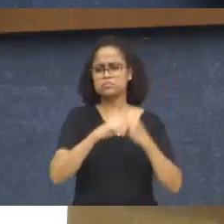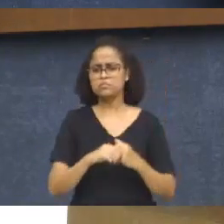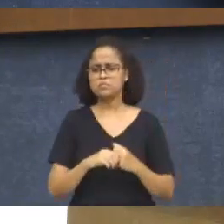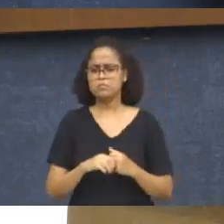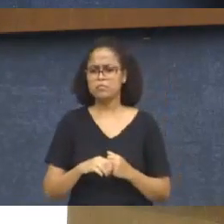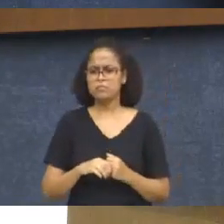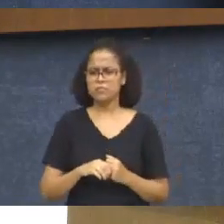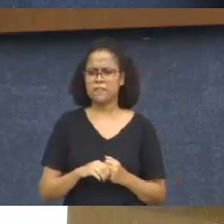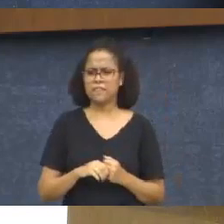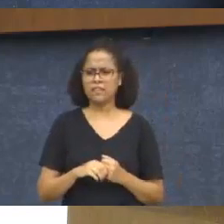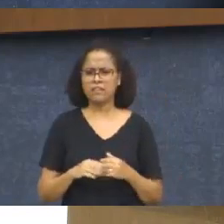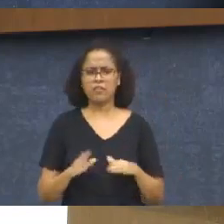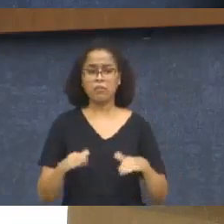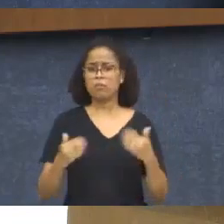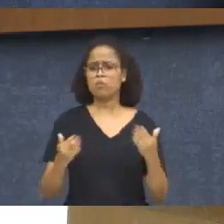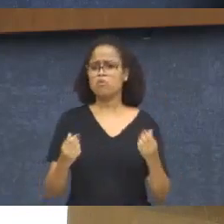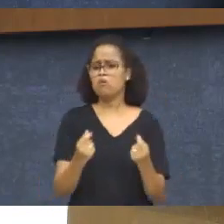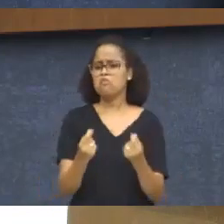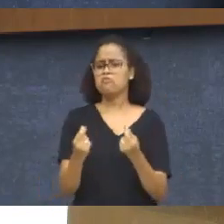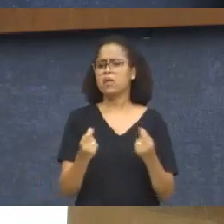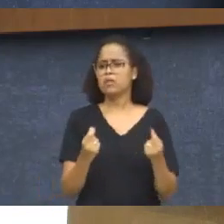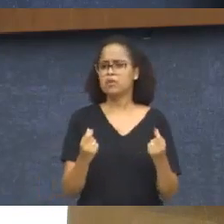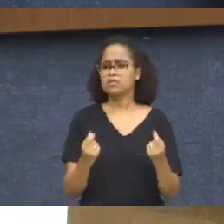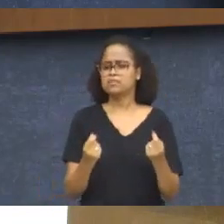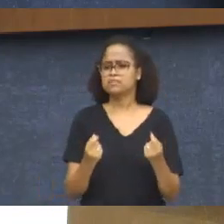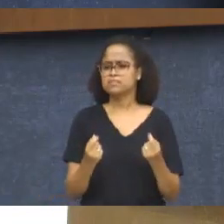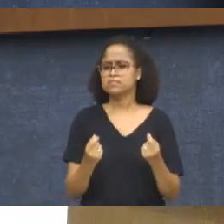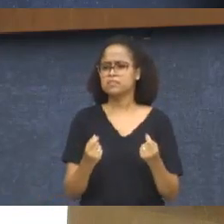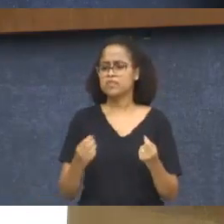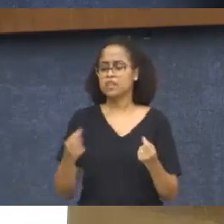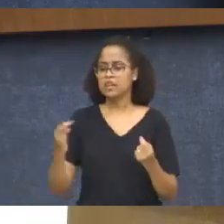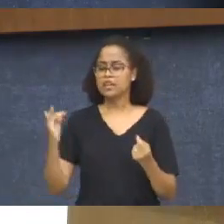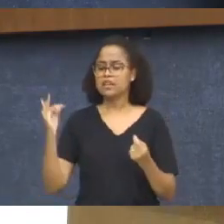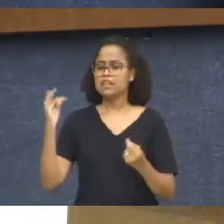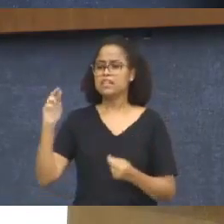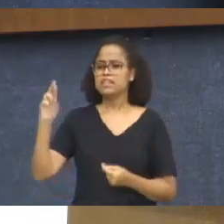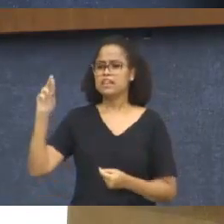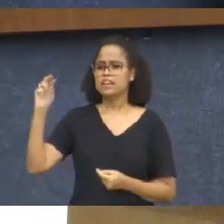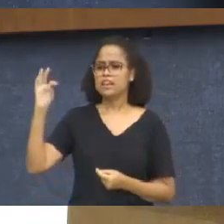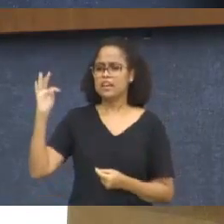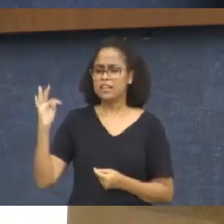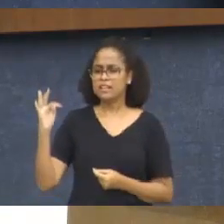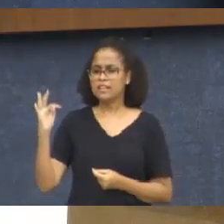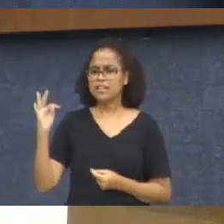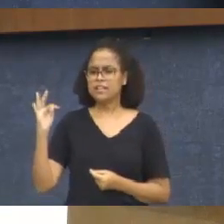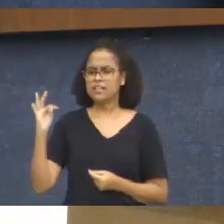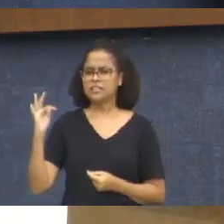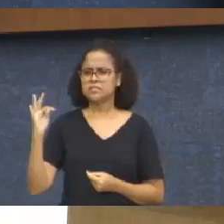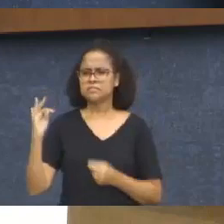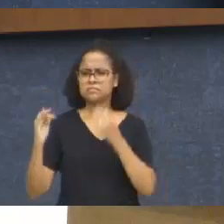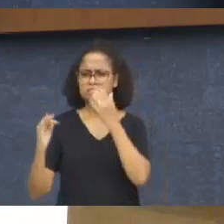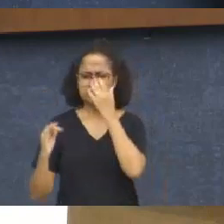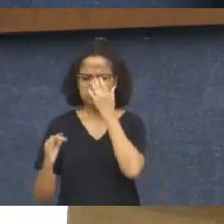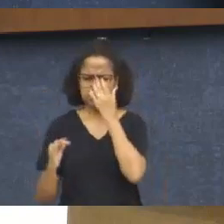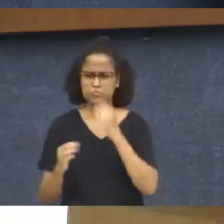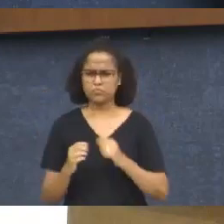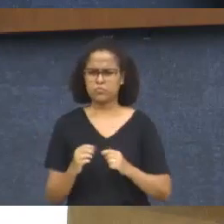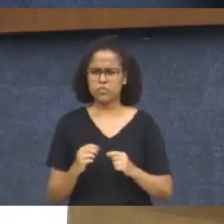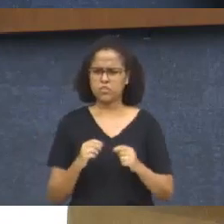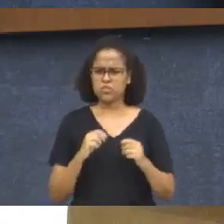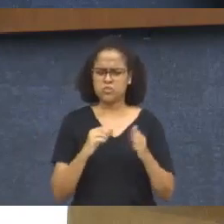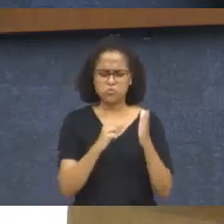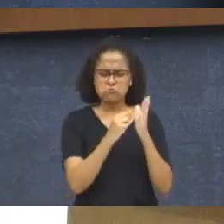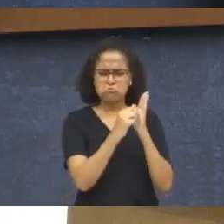lá qual que é o valor disso? O TRT, em trecho da sua mensagem, diz o seguinte,